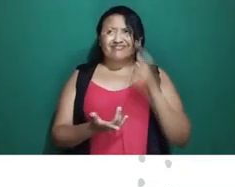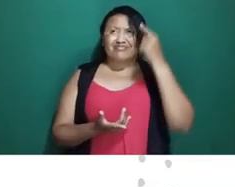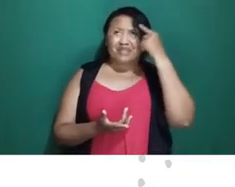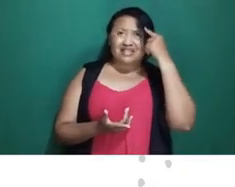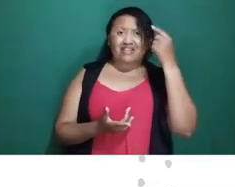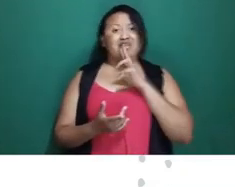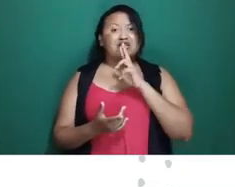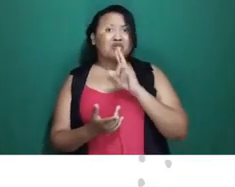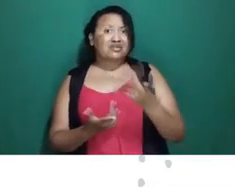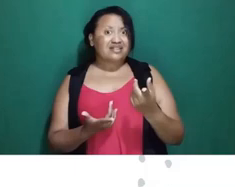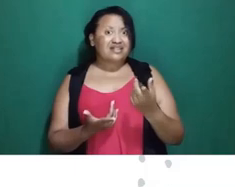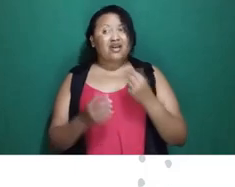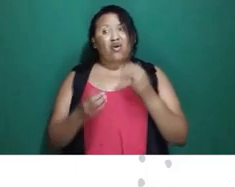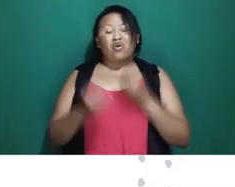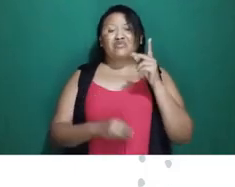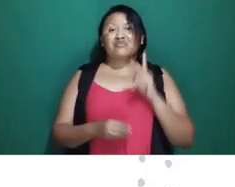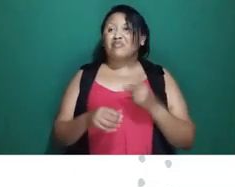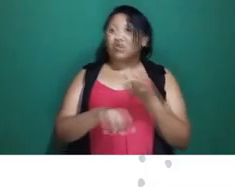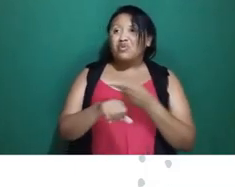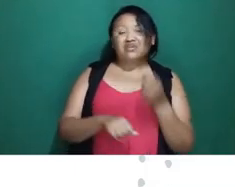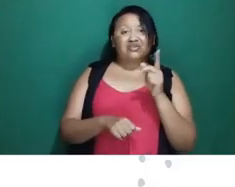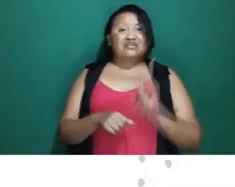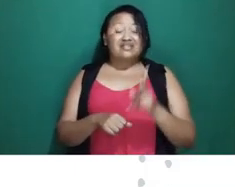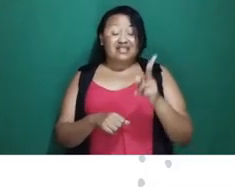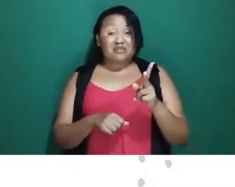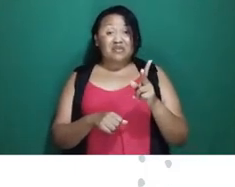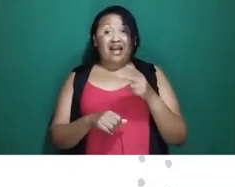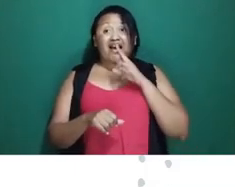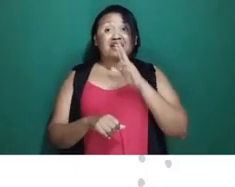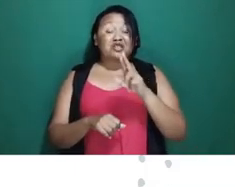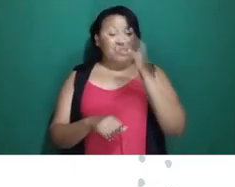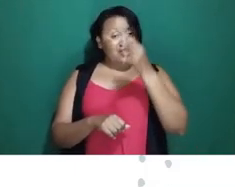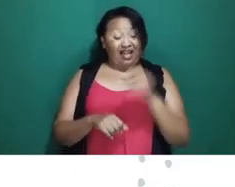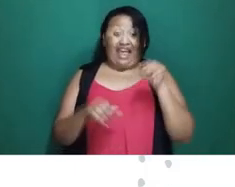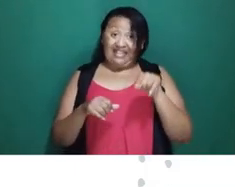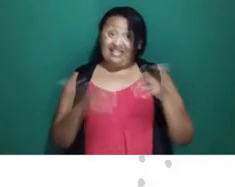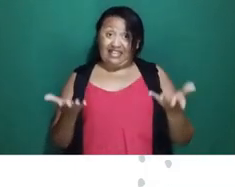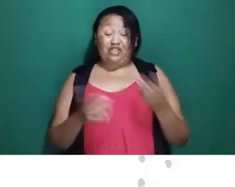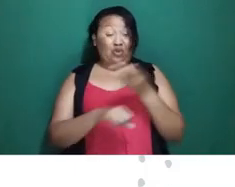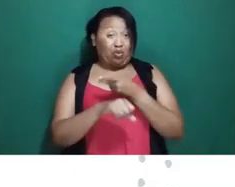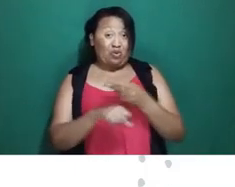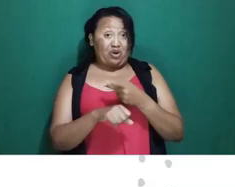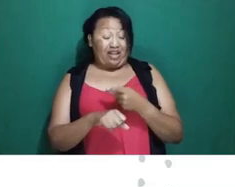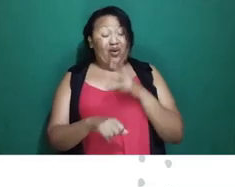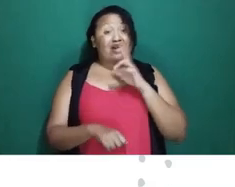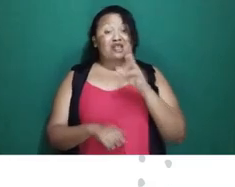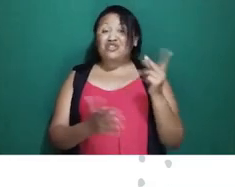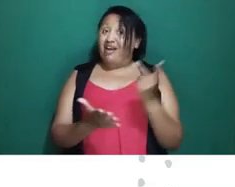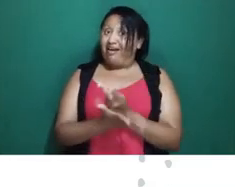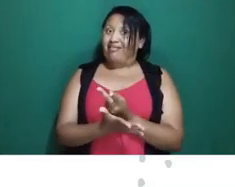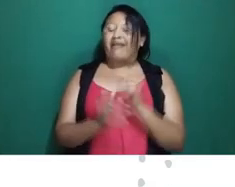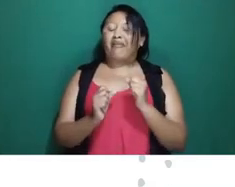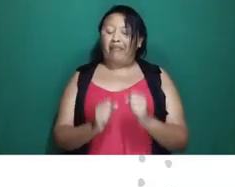a gente vai responder uma prova procurando sempre alternativa correta essa aqui eu tô procurando alternativa incorreta né Isso pode gerar